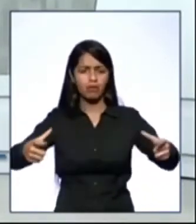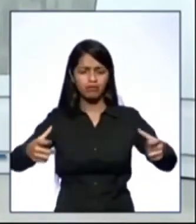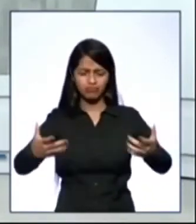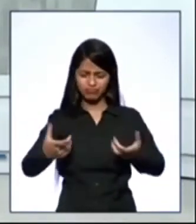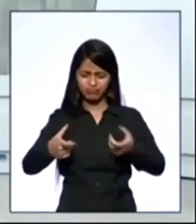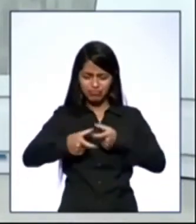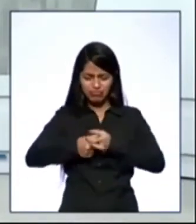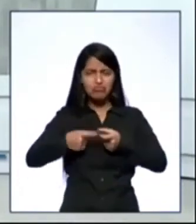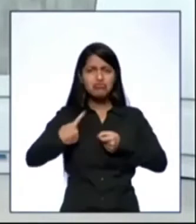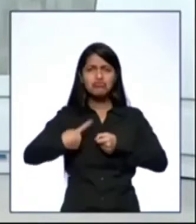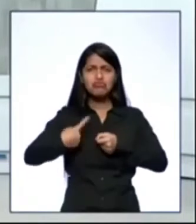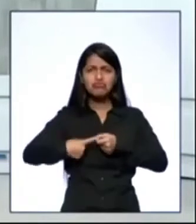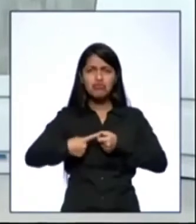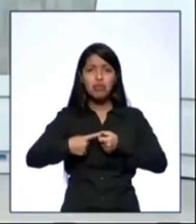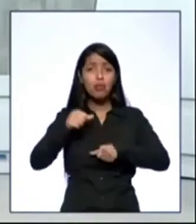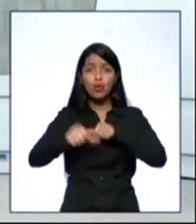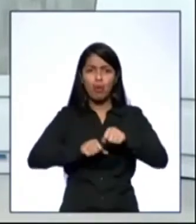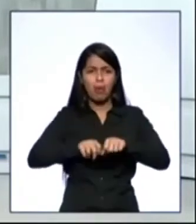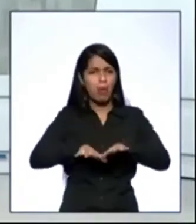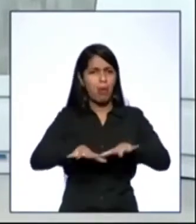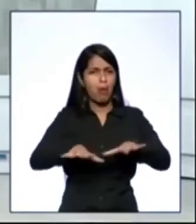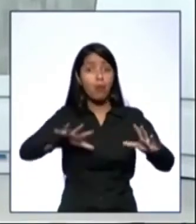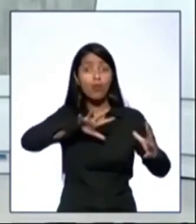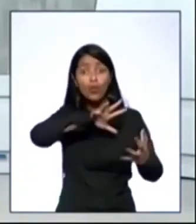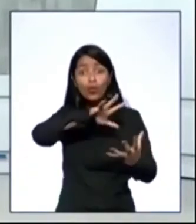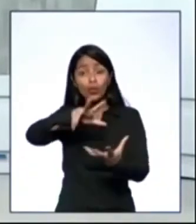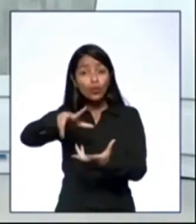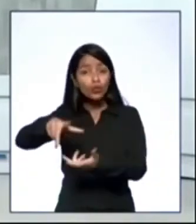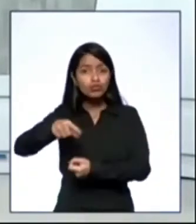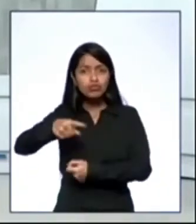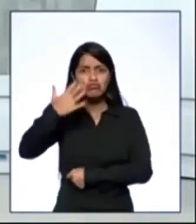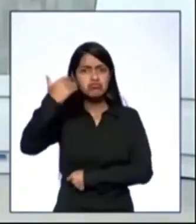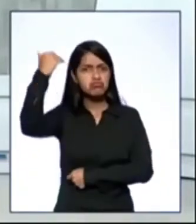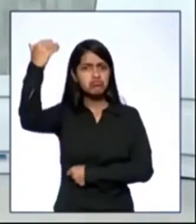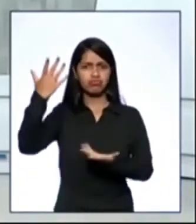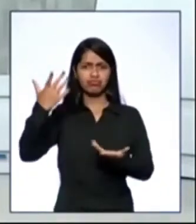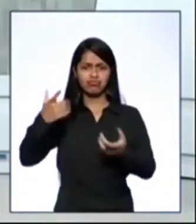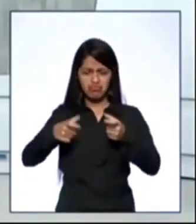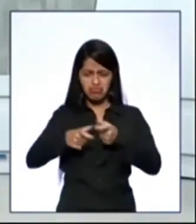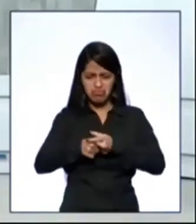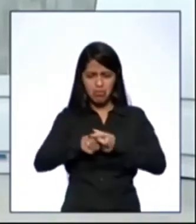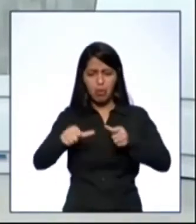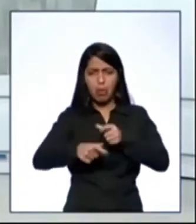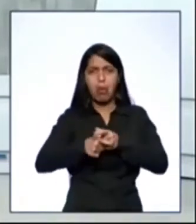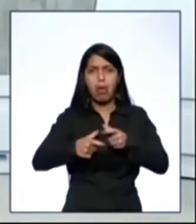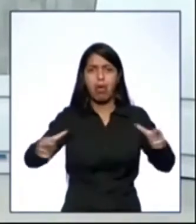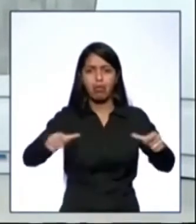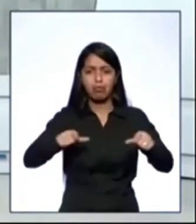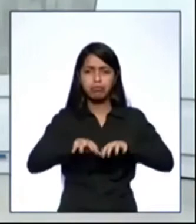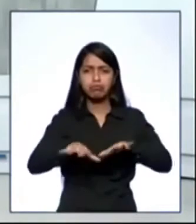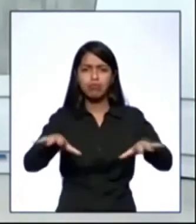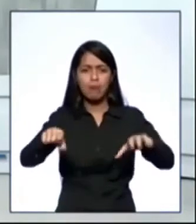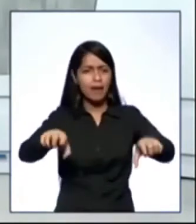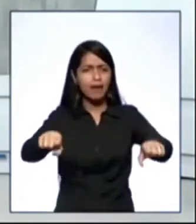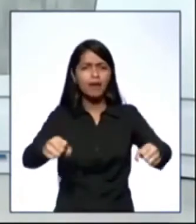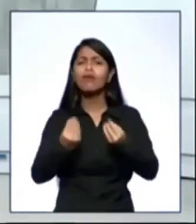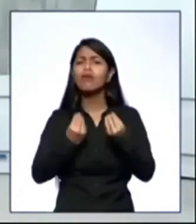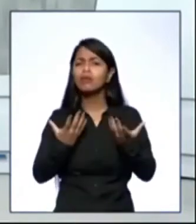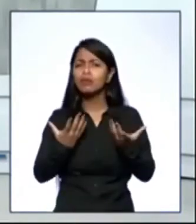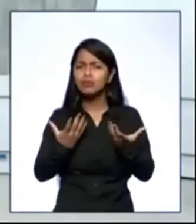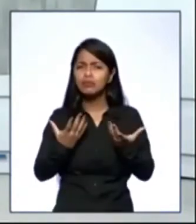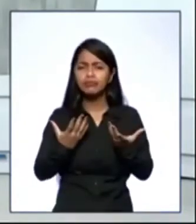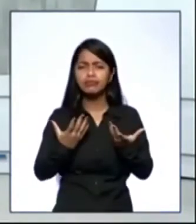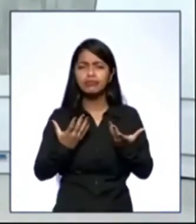um dos maiores impérios do mundo? Entendeu a lógica? Mano, era pequenininho e virou um bagulho gigantesco. Como que isso aconteceu? Quais foram os